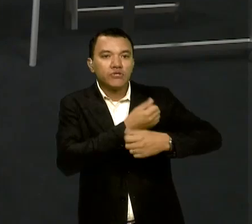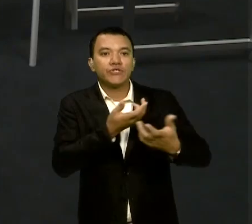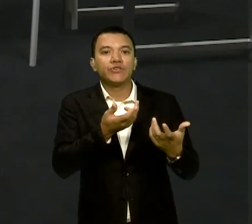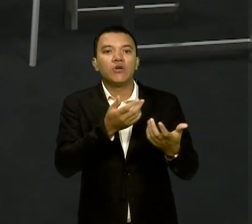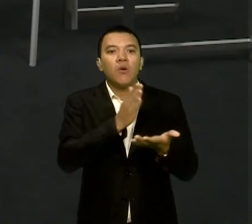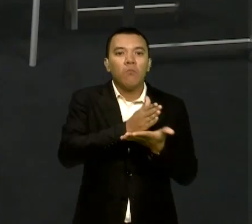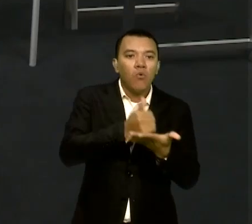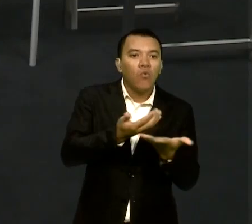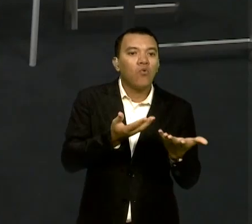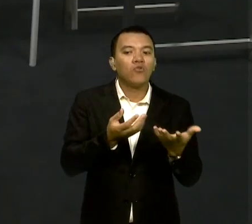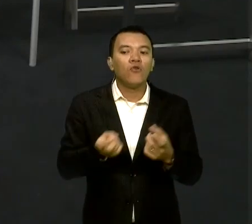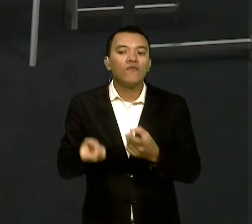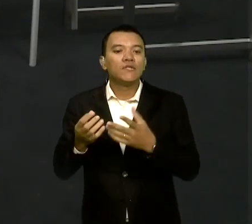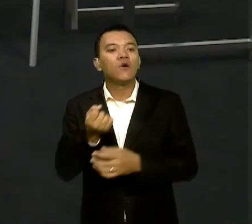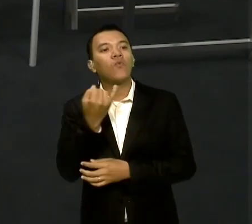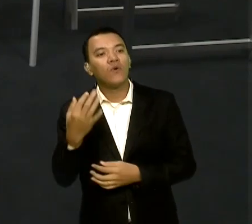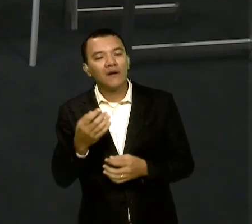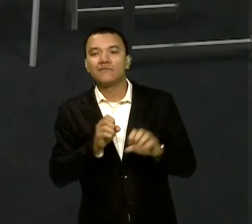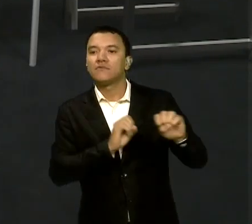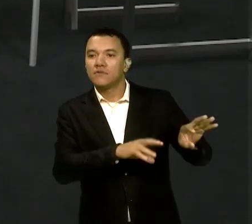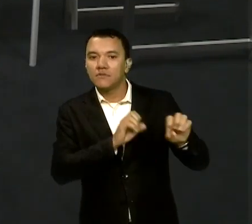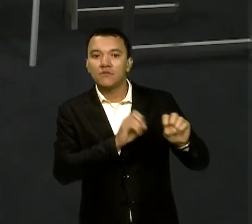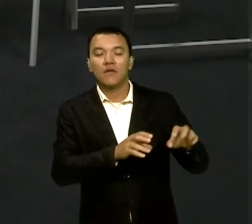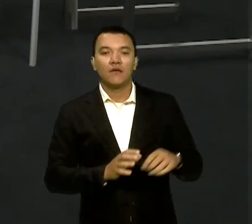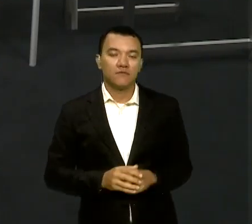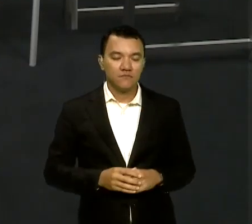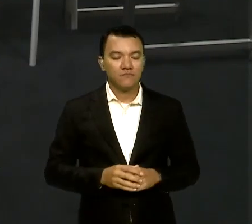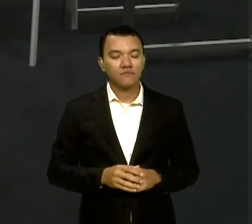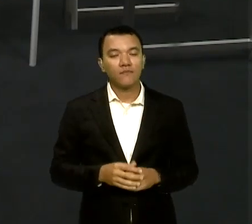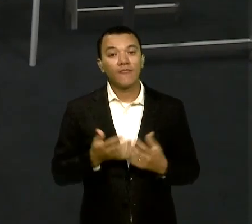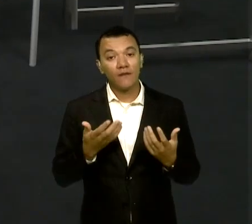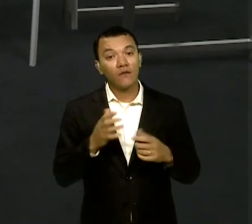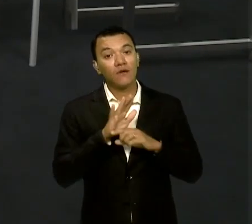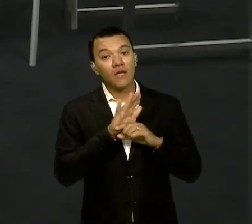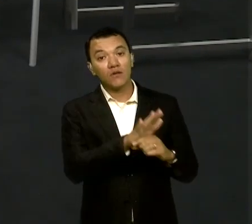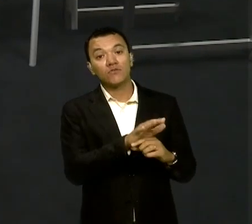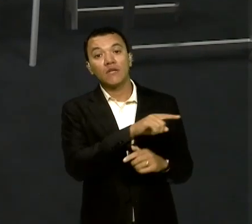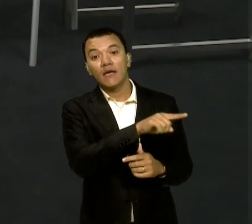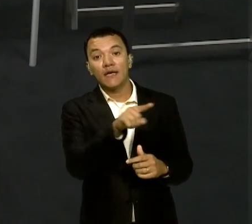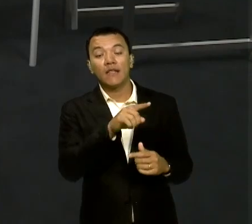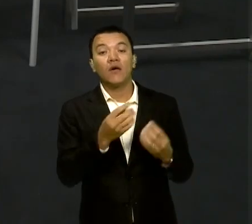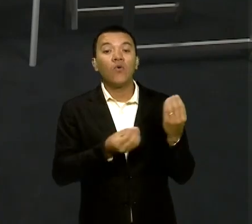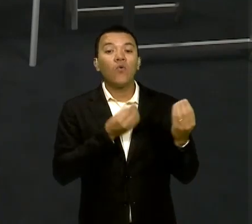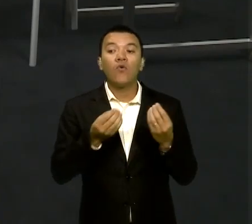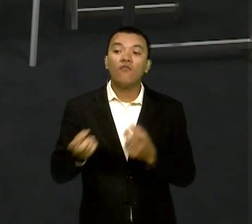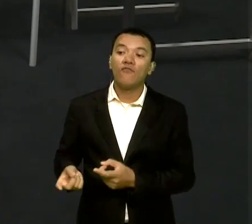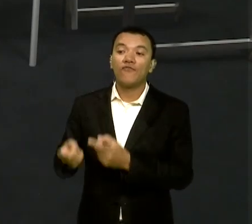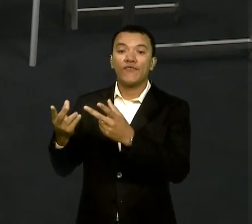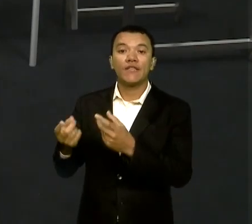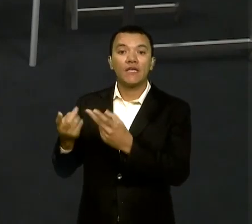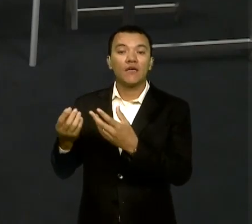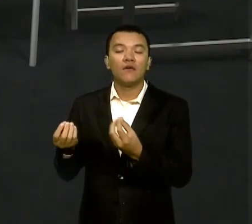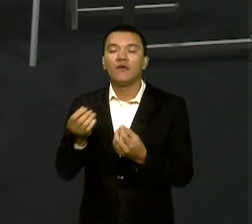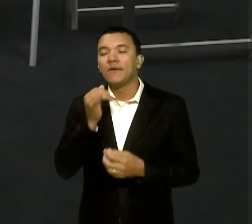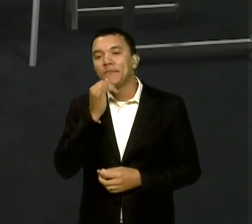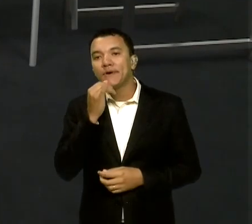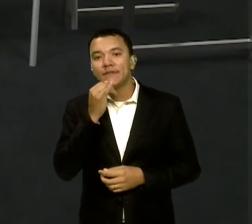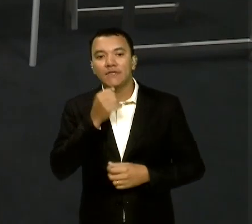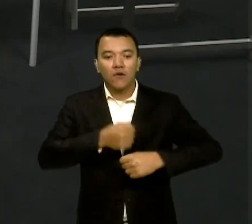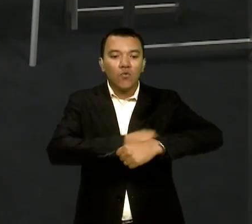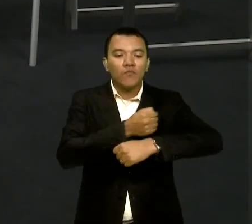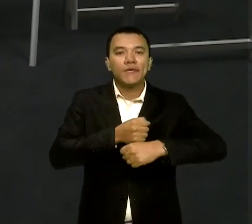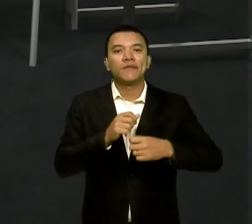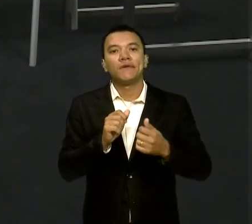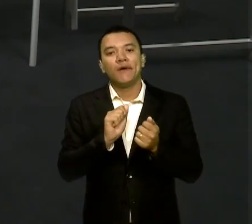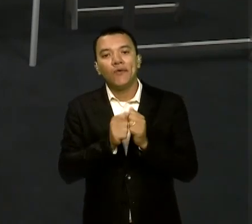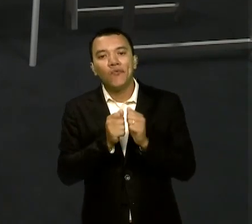temos a questão de colocar para elas a questão de como você vai vender uma quentinha com arroz,